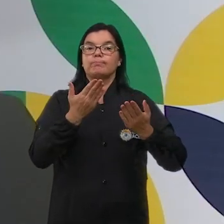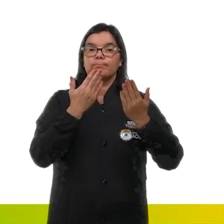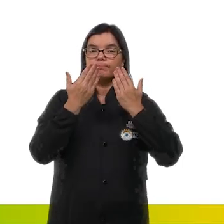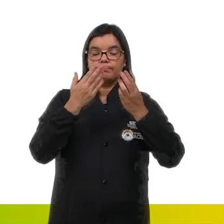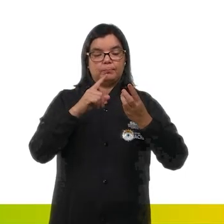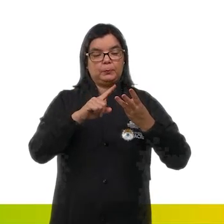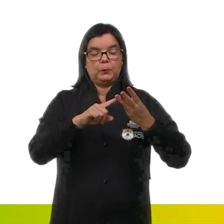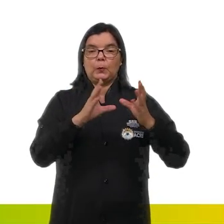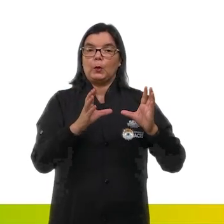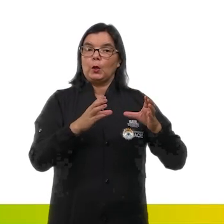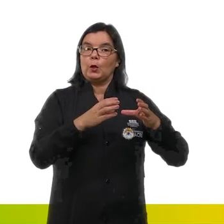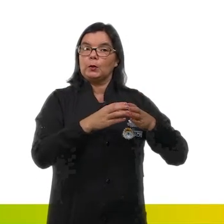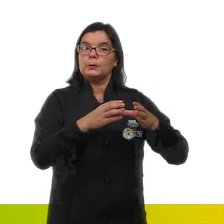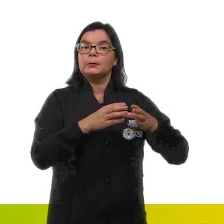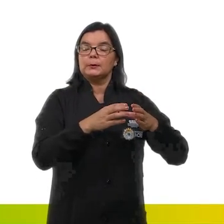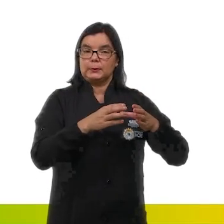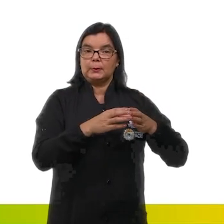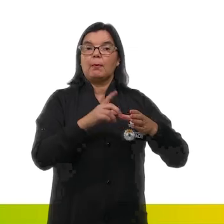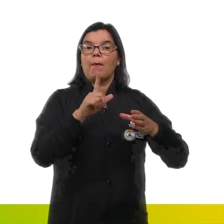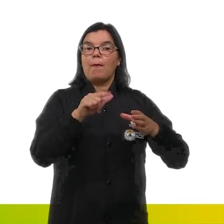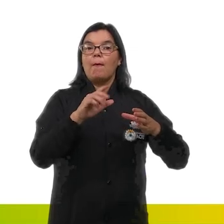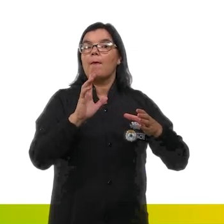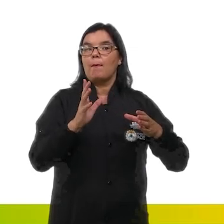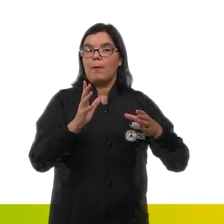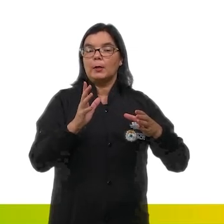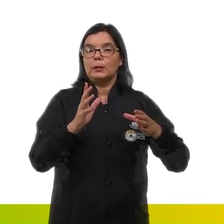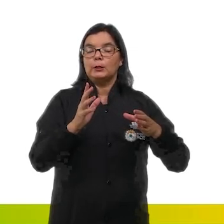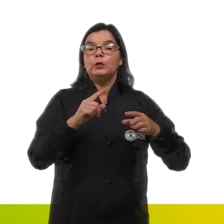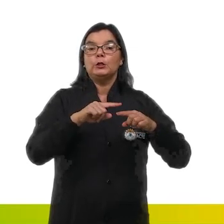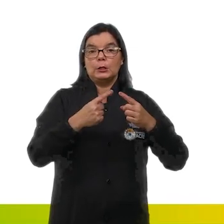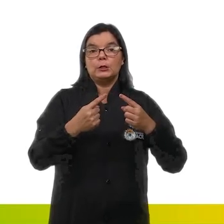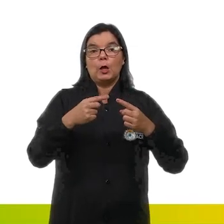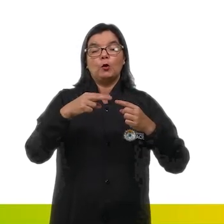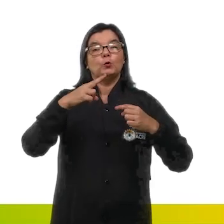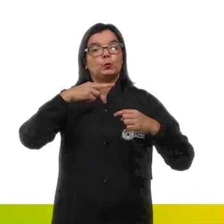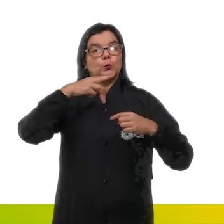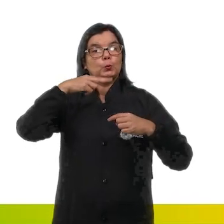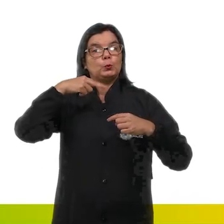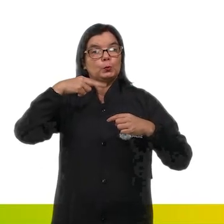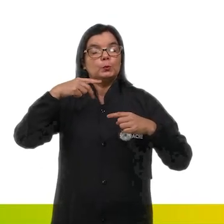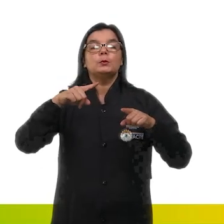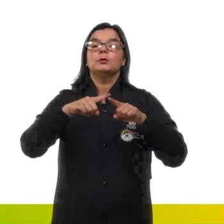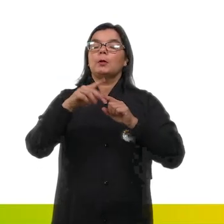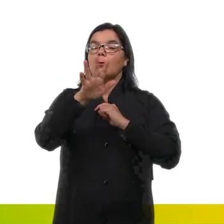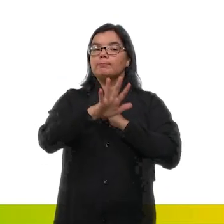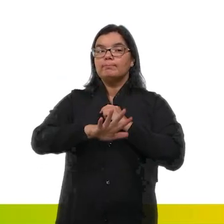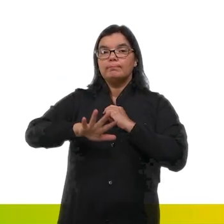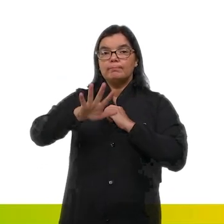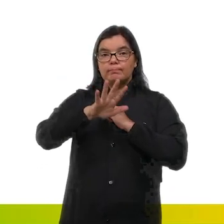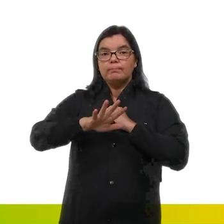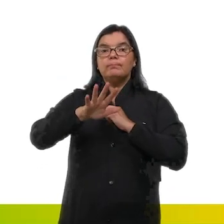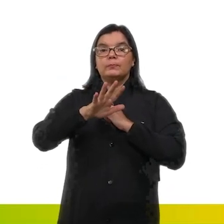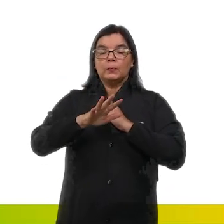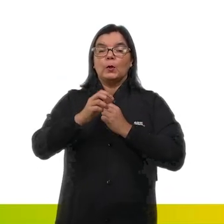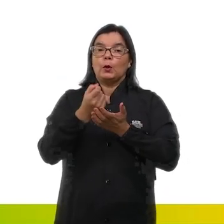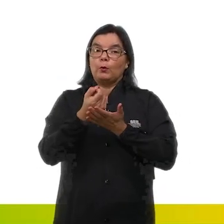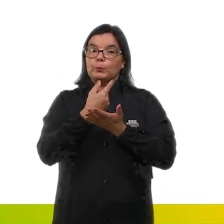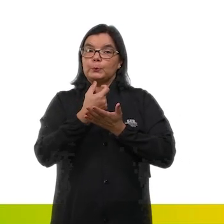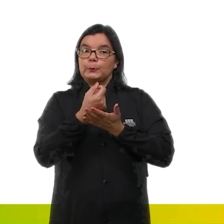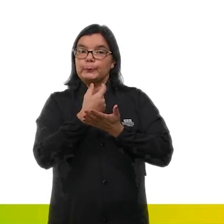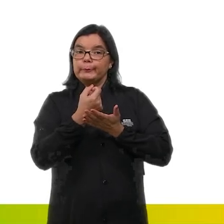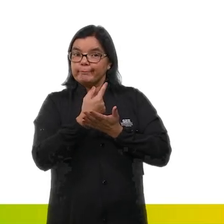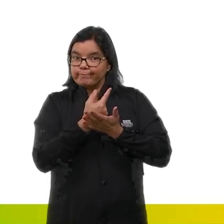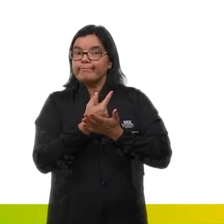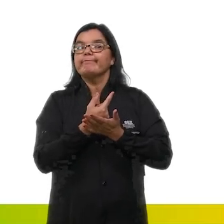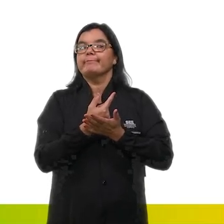aí temos mais outras 3 categorias, que são os nutricionais, é a alimentação de forma geral, farmacológico, aí vem